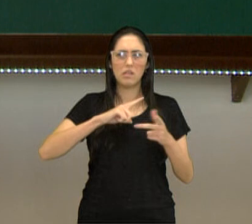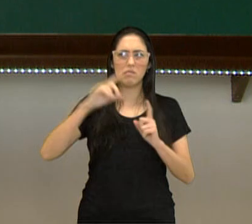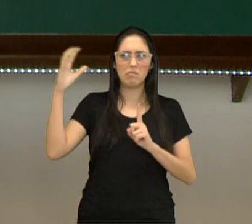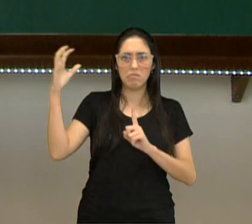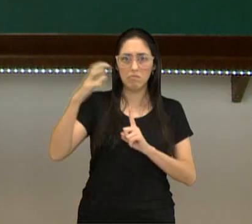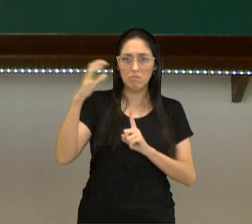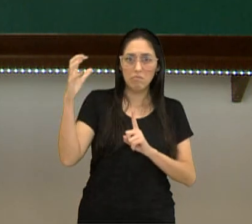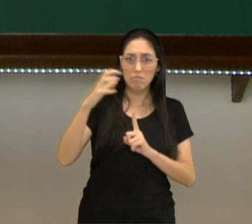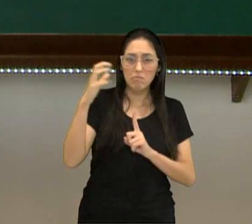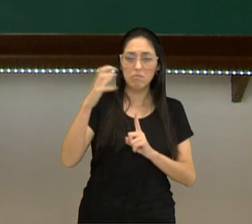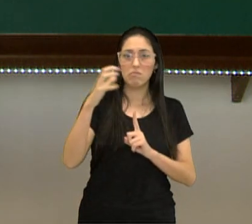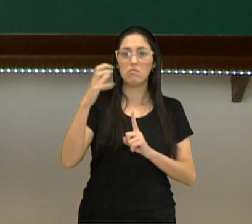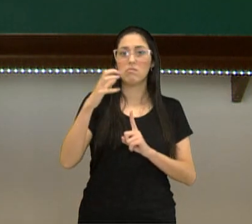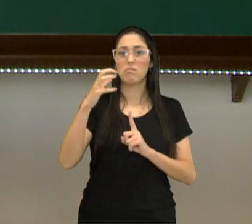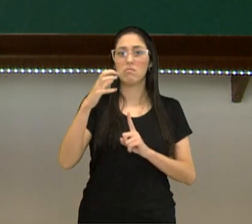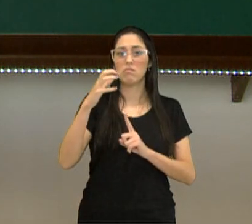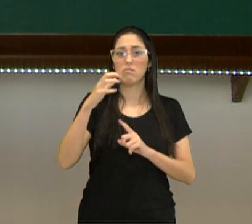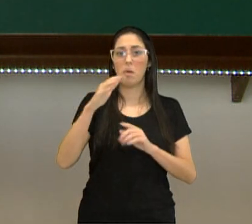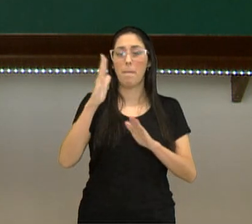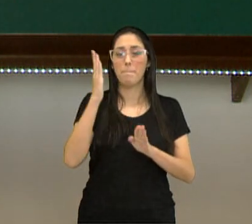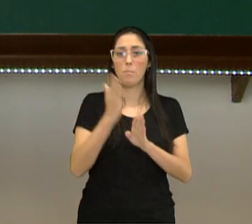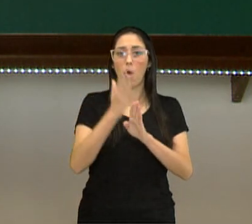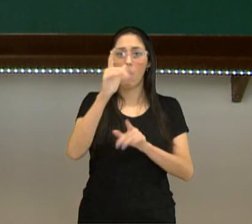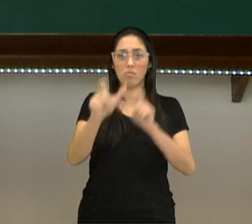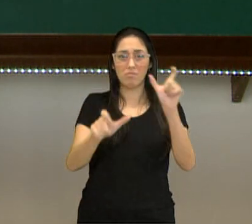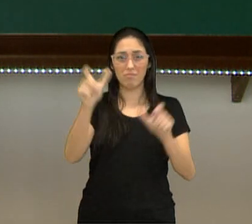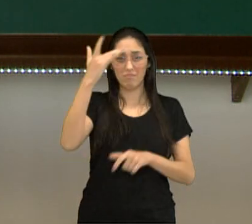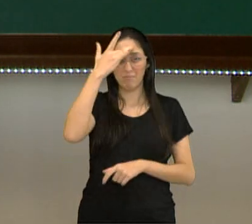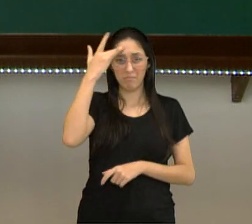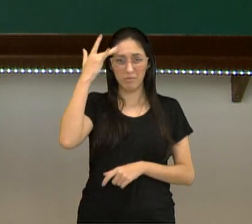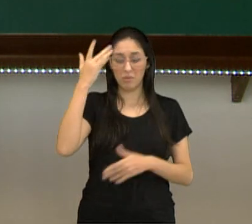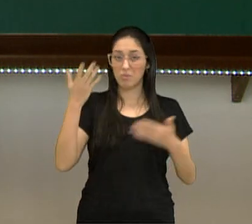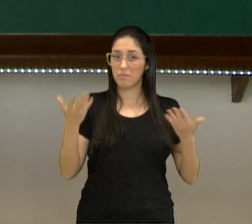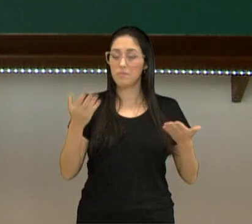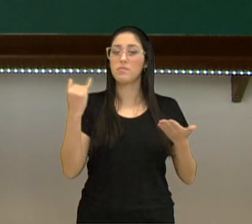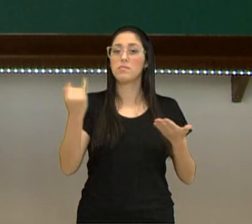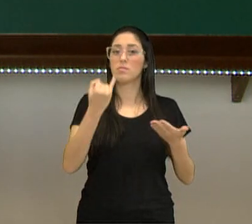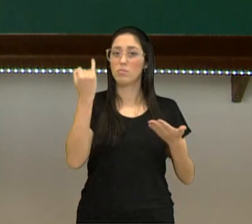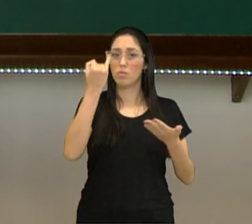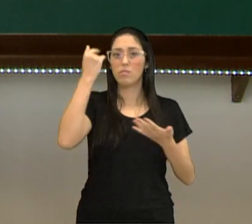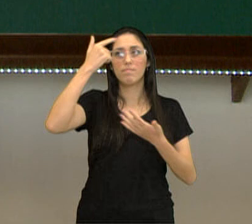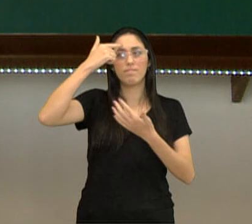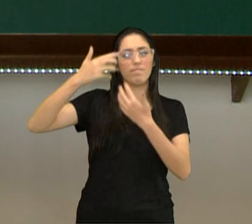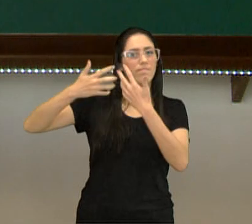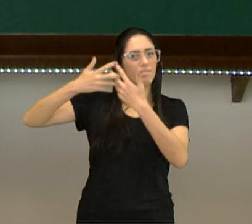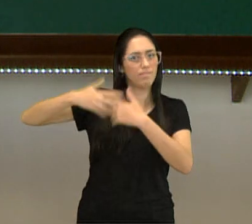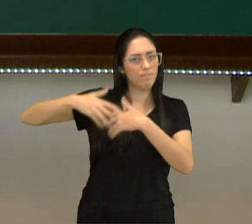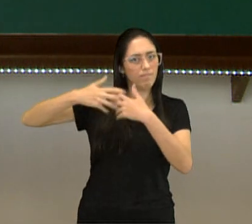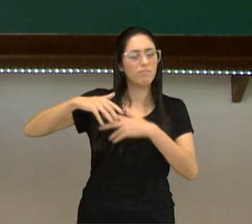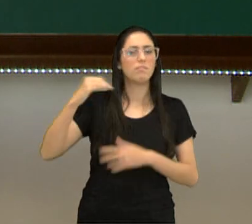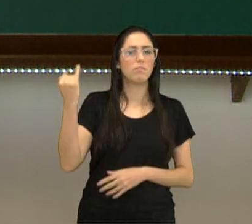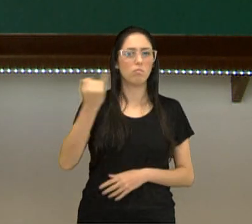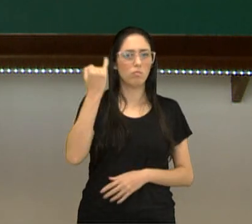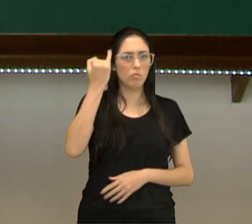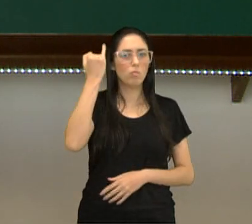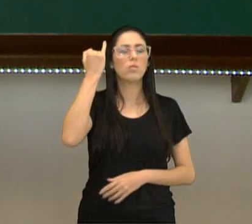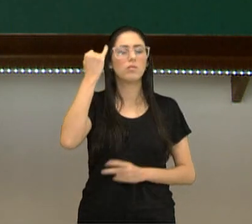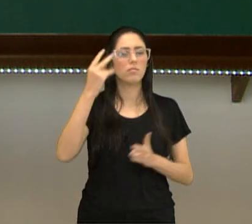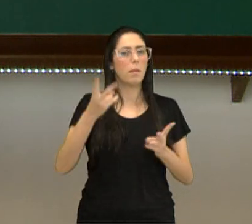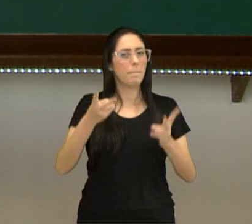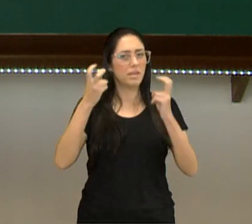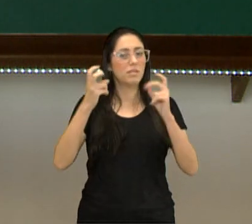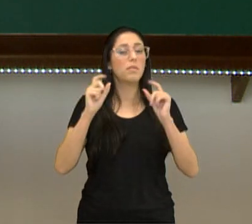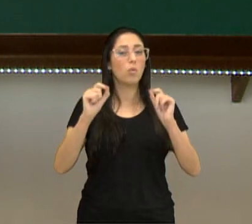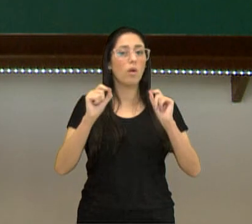potencializadas pela ação humana? Então é importante a gente fazer essa reflexão, fazer essa análise e já começar a perceber que